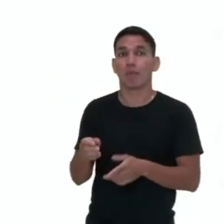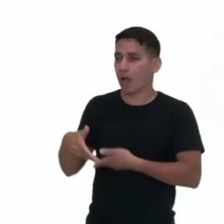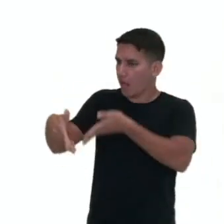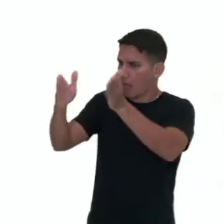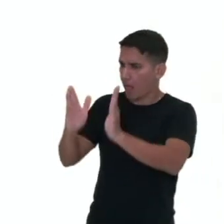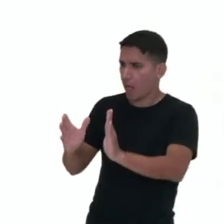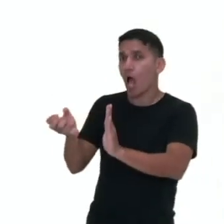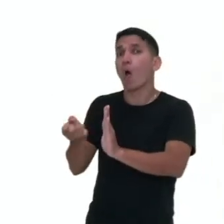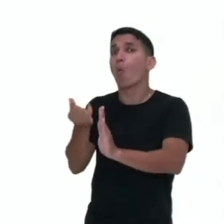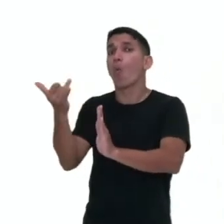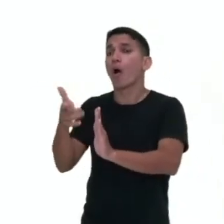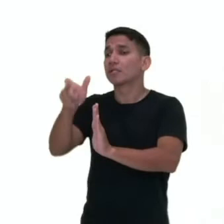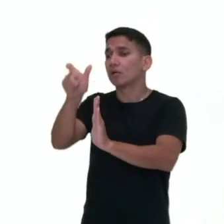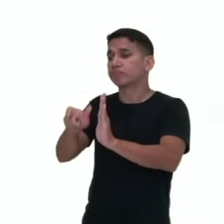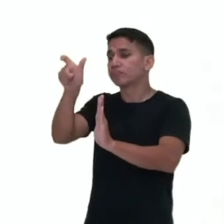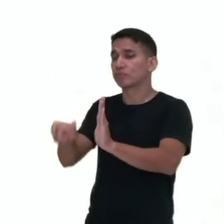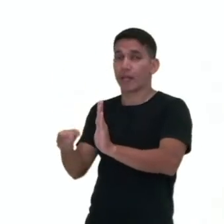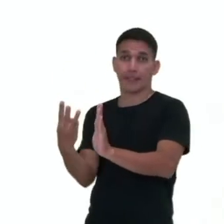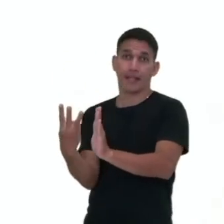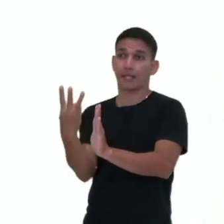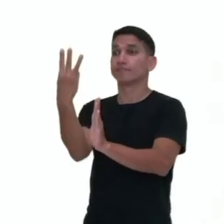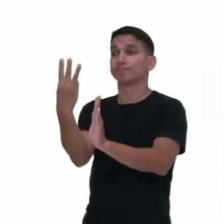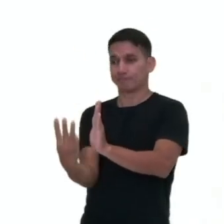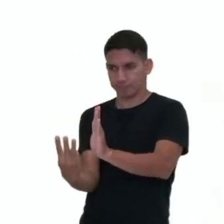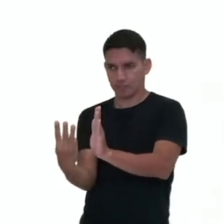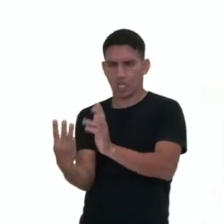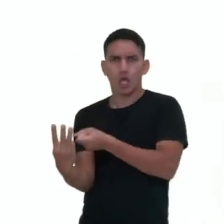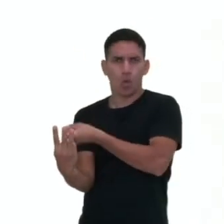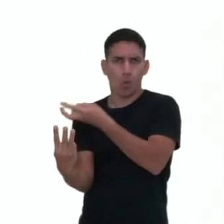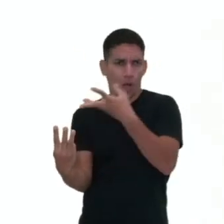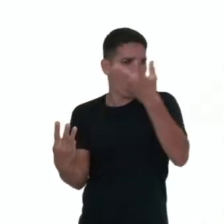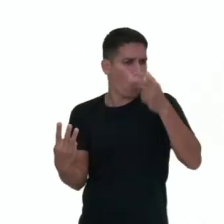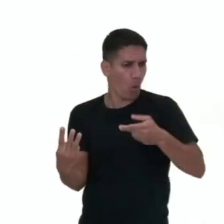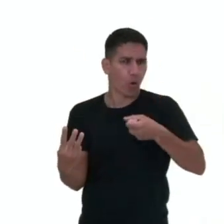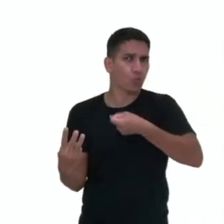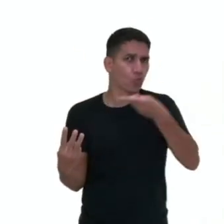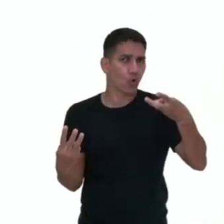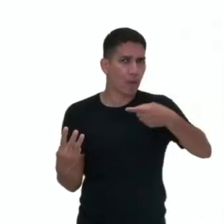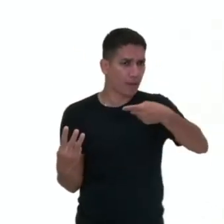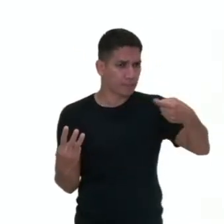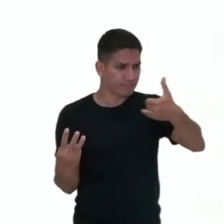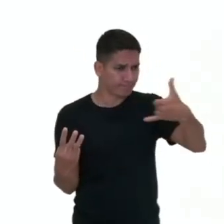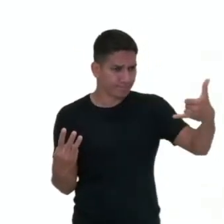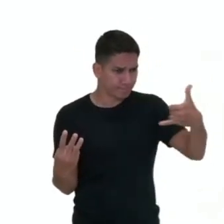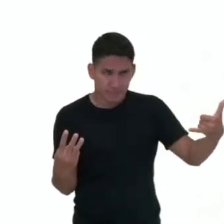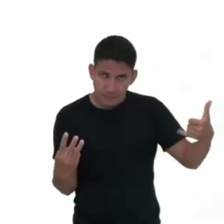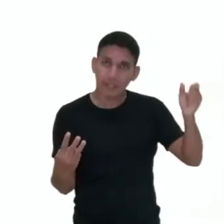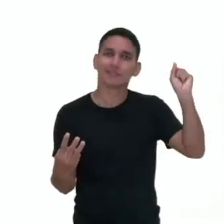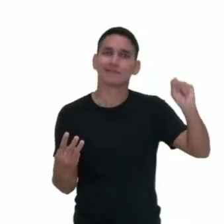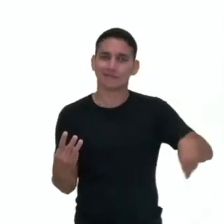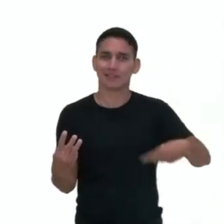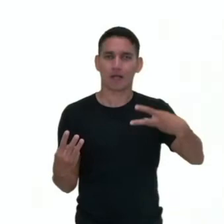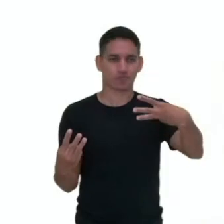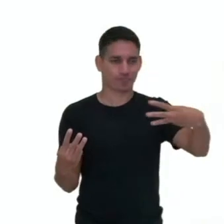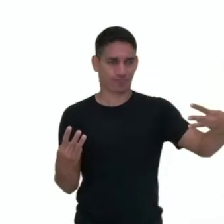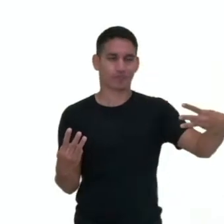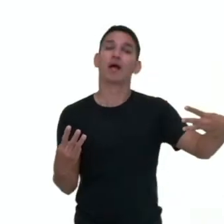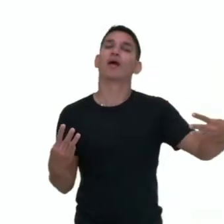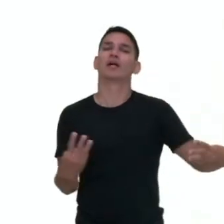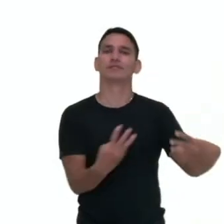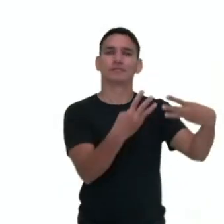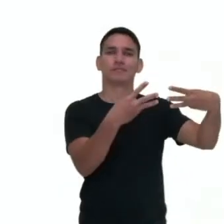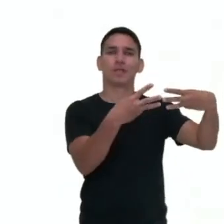Quantas colunas nós temos? 3. É igual ao número de linhas? Sim, é igual. Então, eu posso fazer a